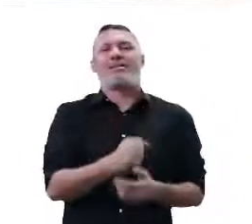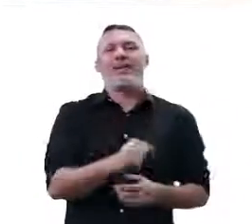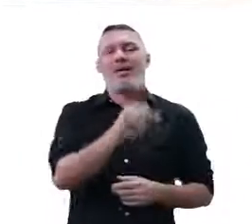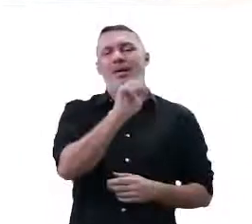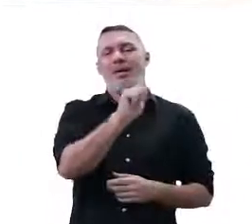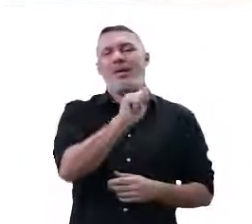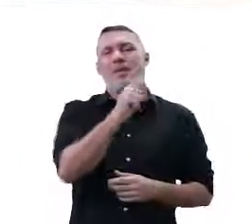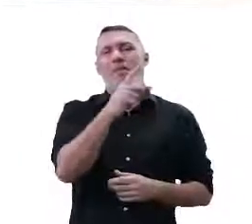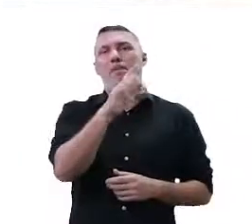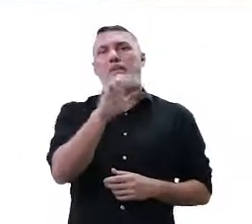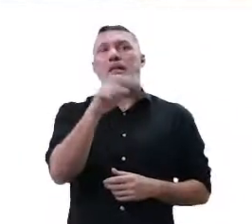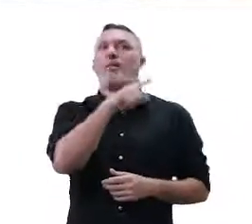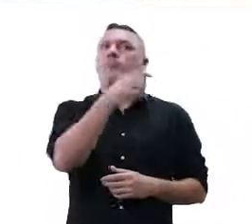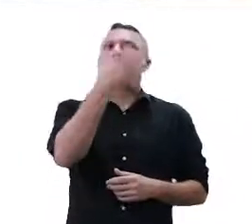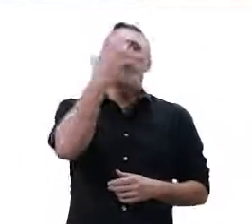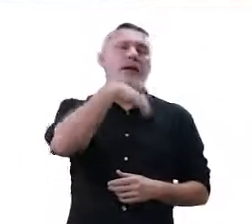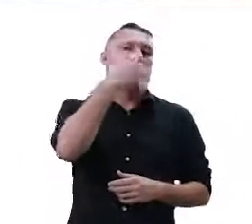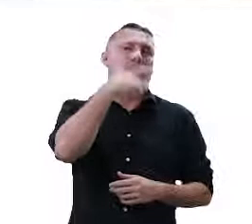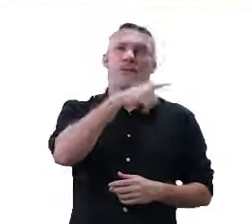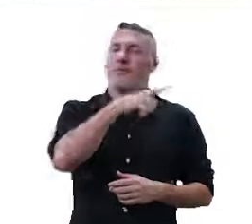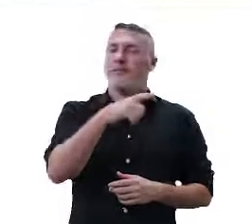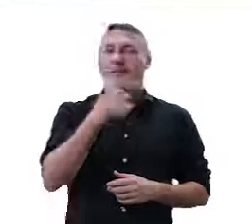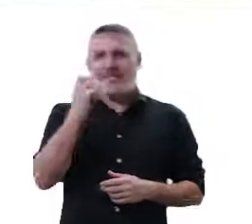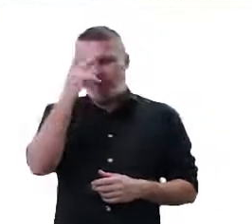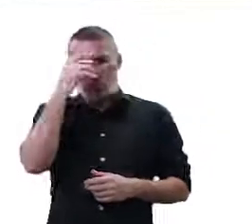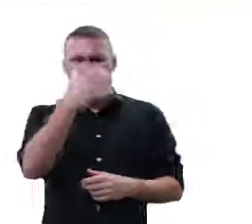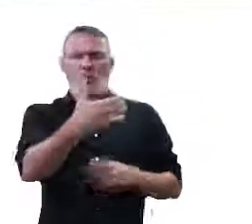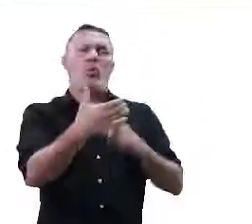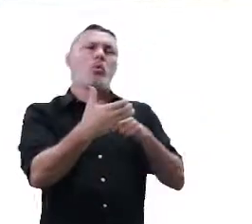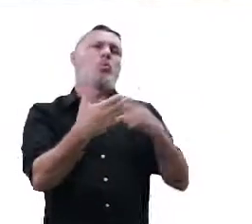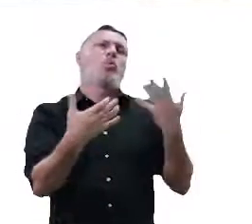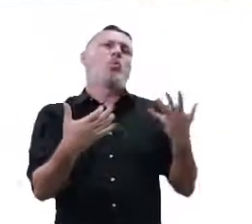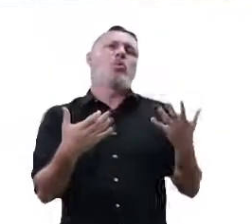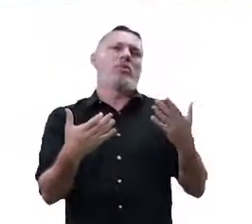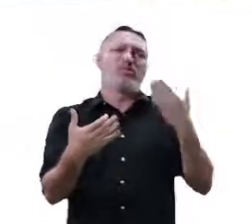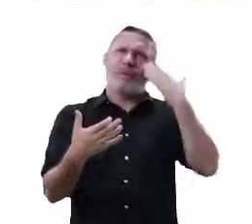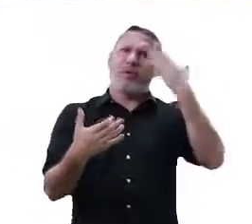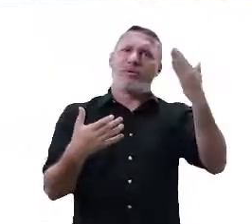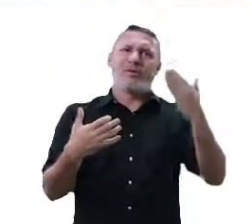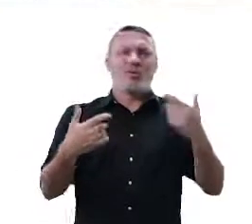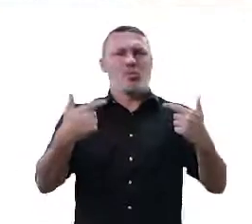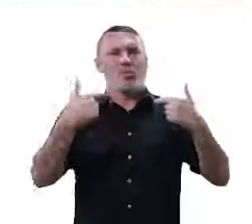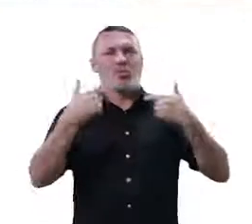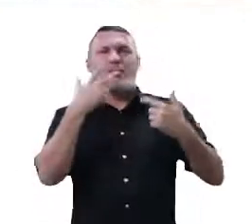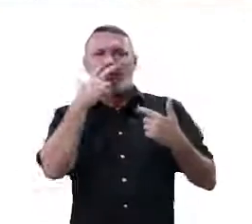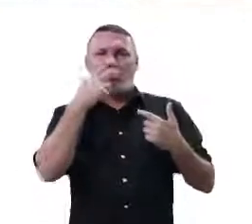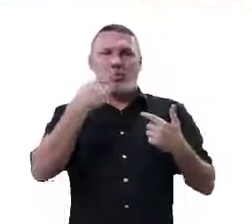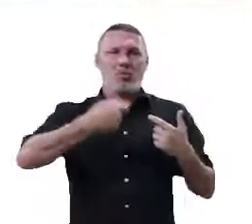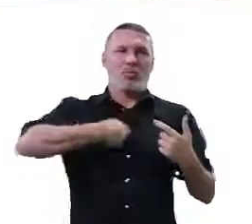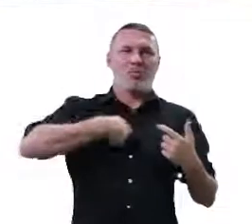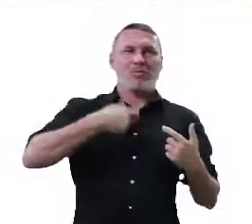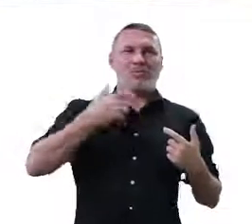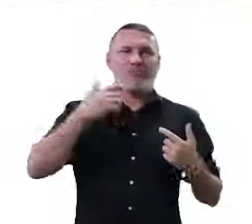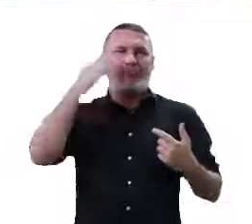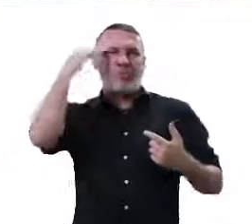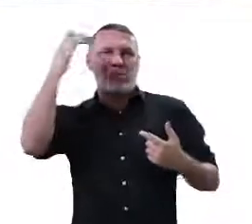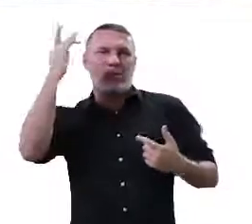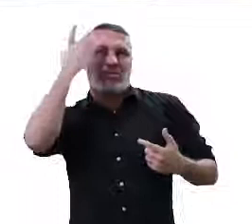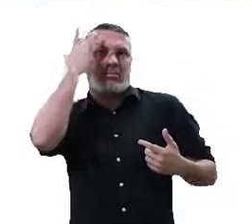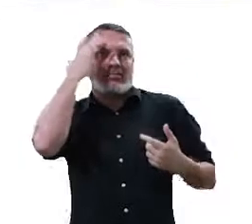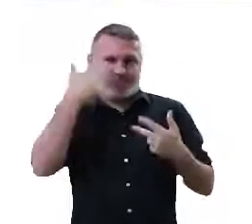marca, é a ideia. O que ela significa para o indivíduo, né? Vou fazer uma outra comparação. E aí